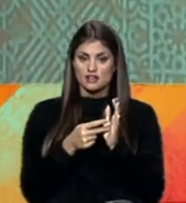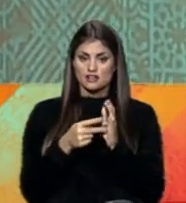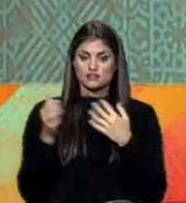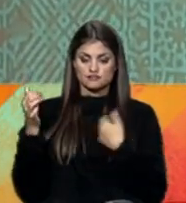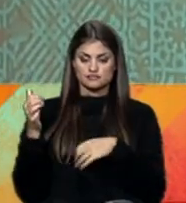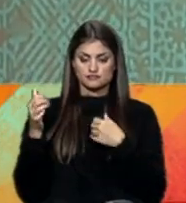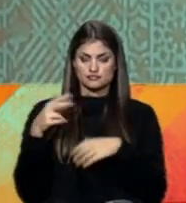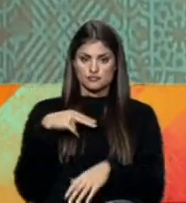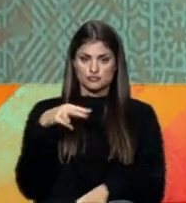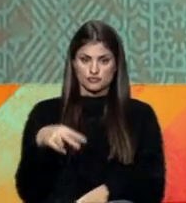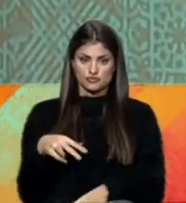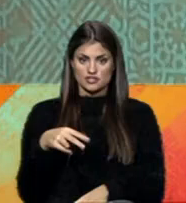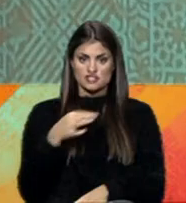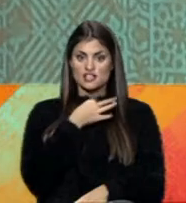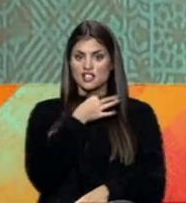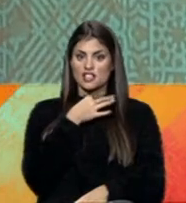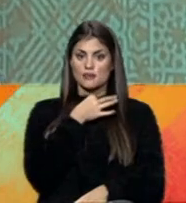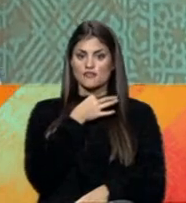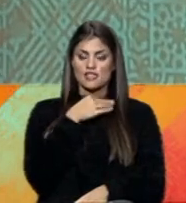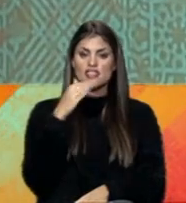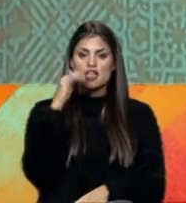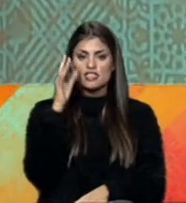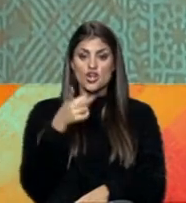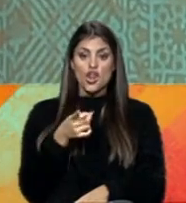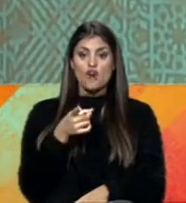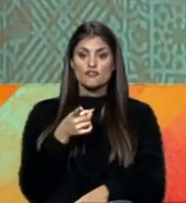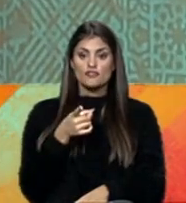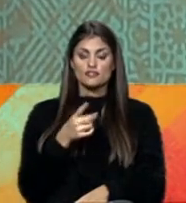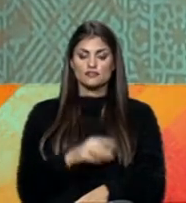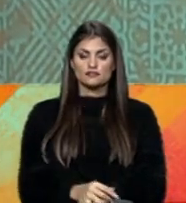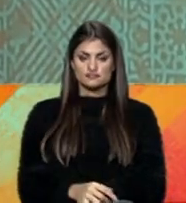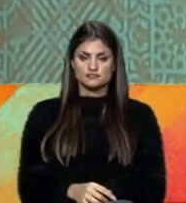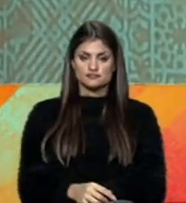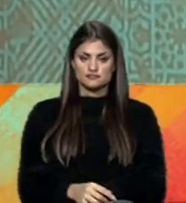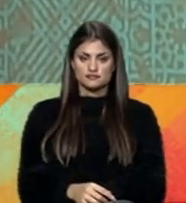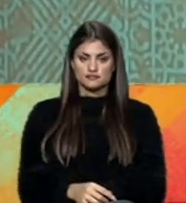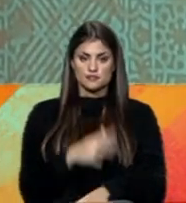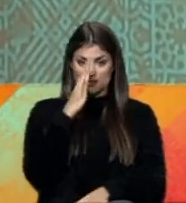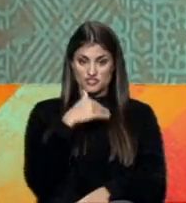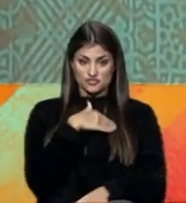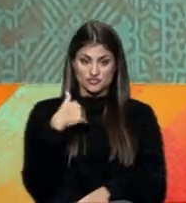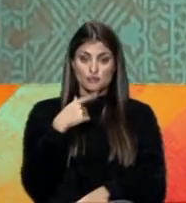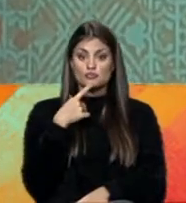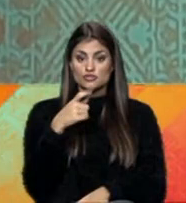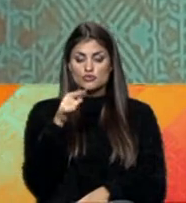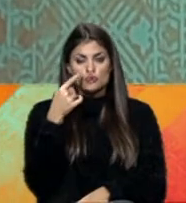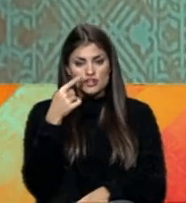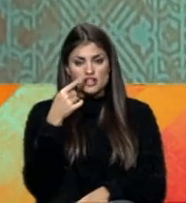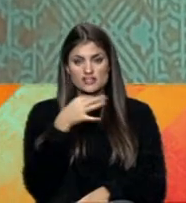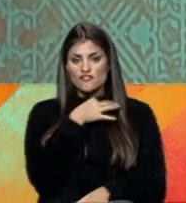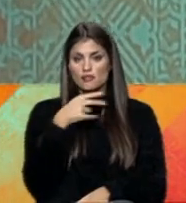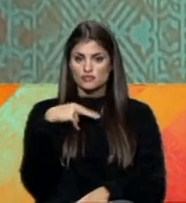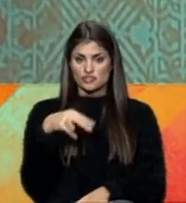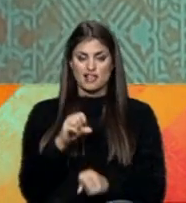guitarra portuguesa e cantava o fado. Que idade tinha? Tinha 9 anos. Meu Deus. E eu perguntei-lhe, tu conheces o fado português? E ele